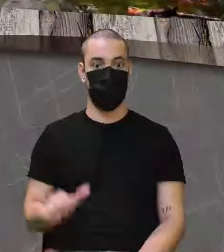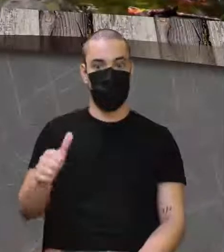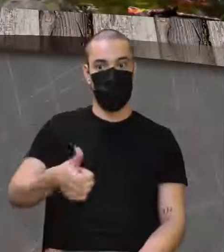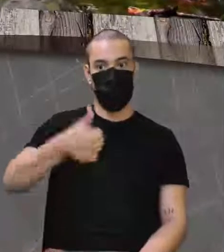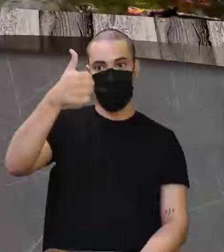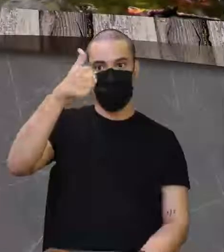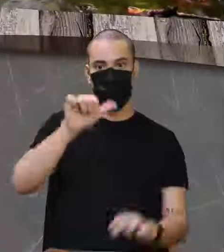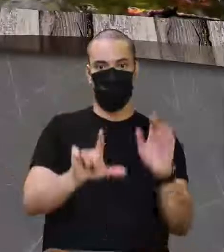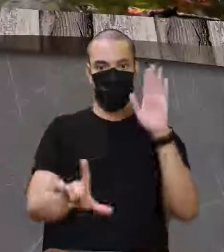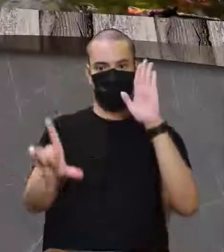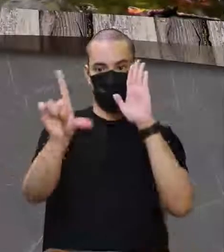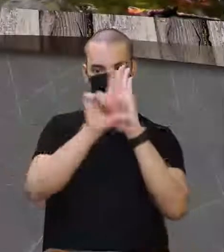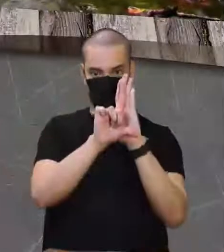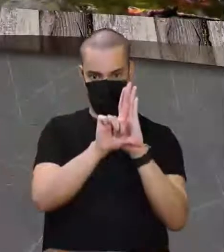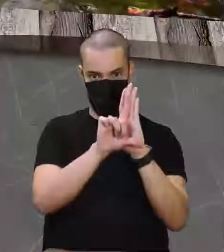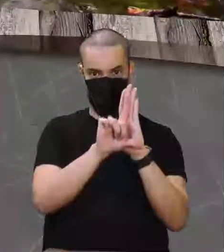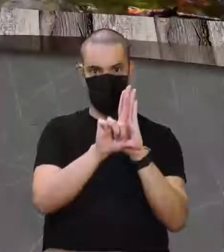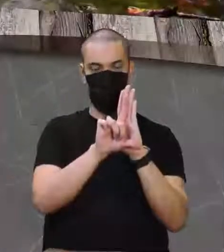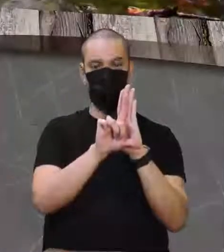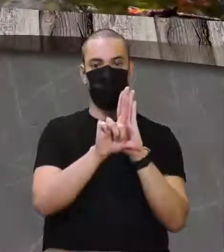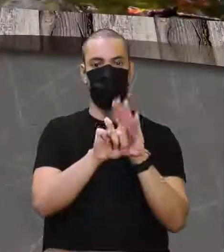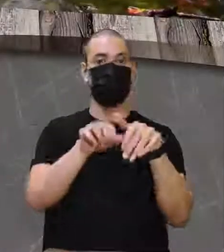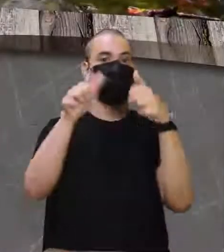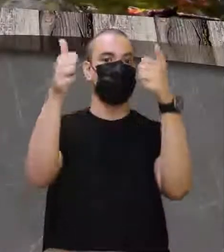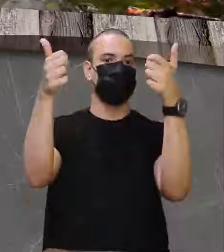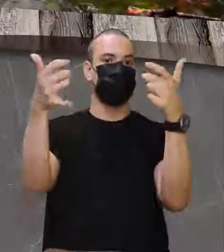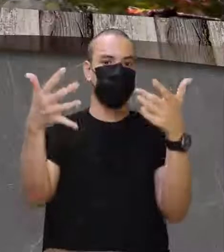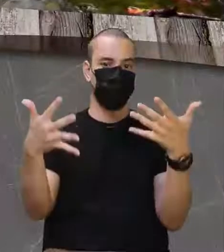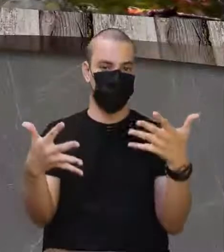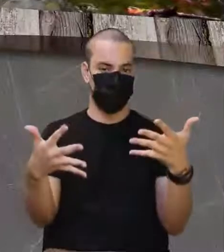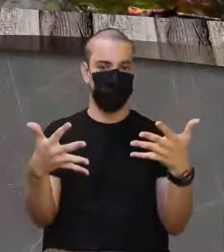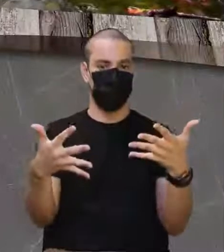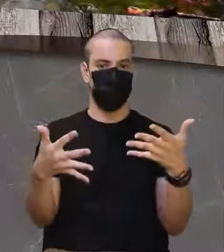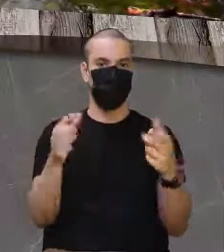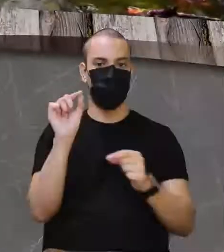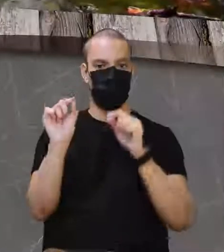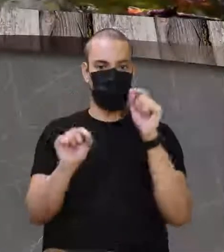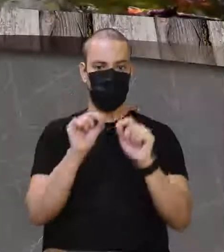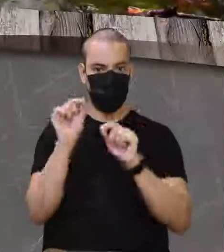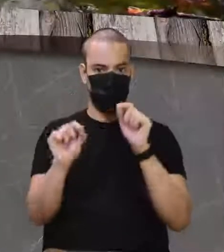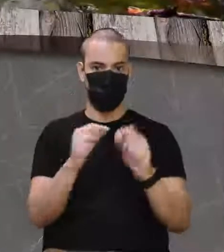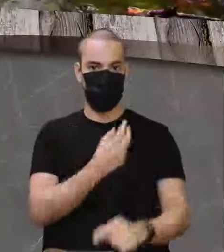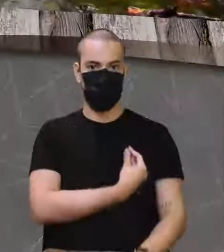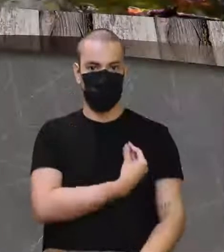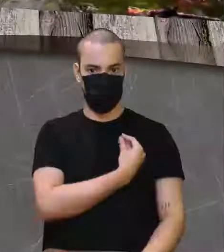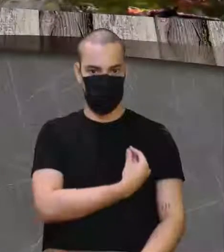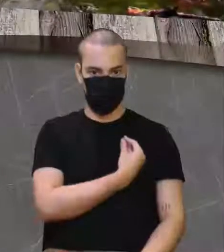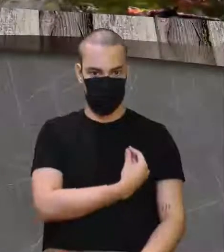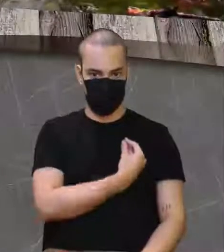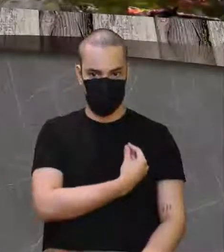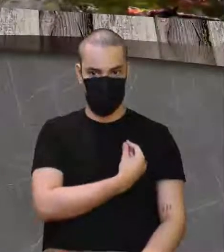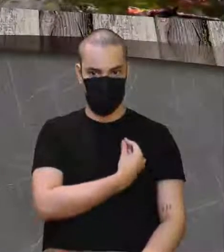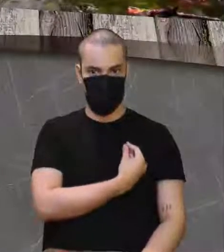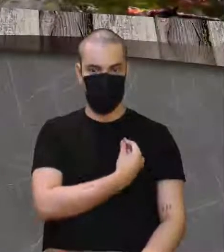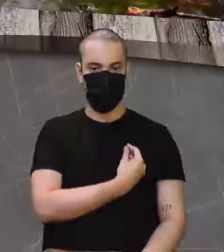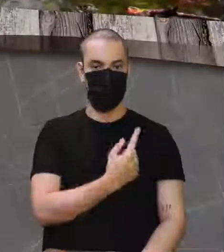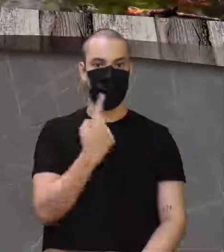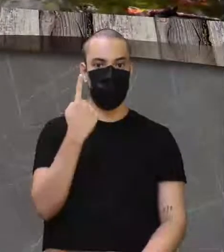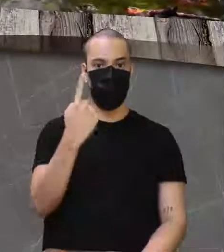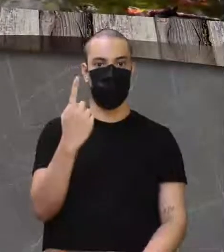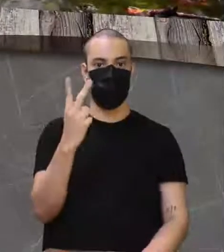primeira lei de Mendel fala que existe a presença de